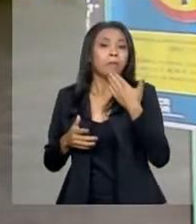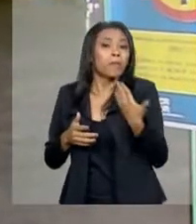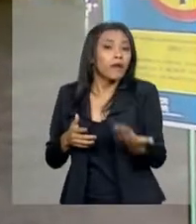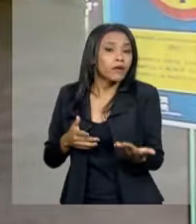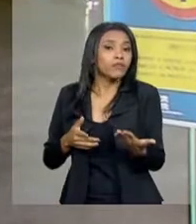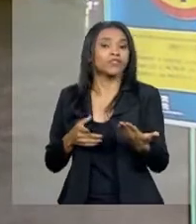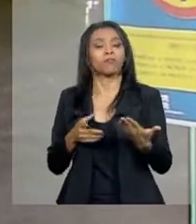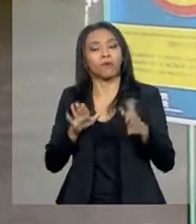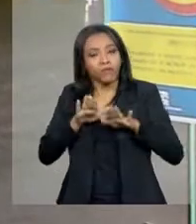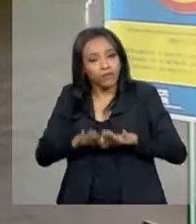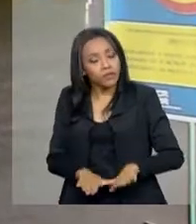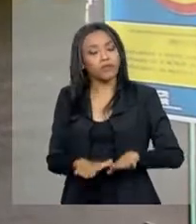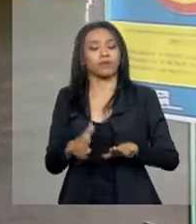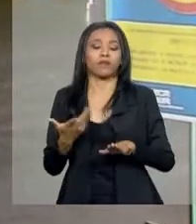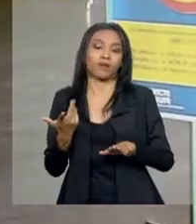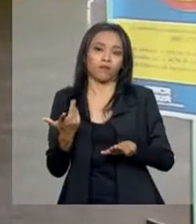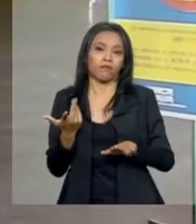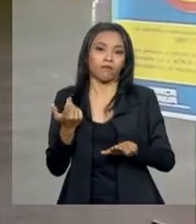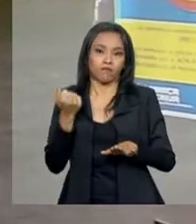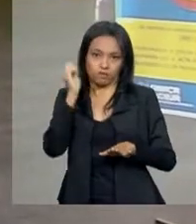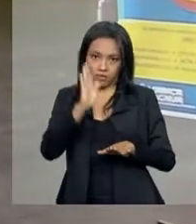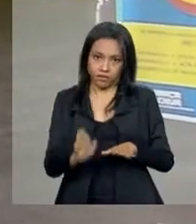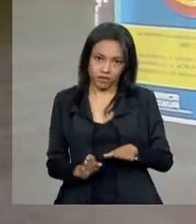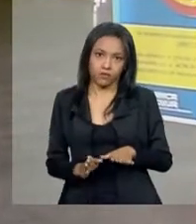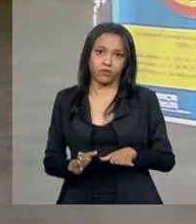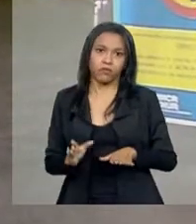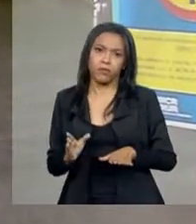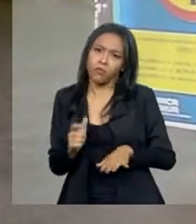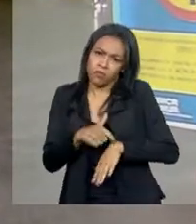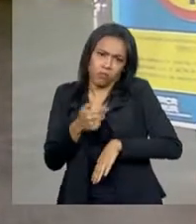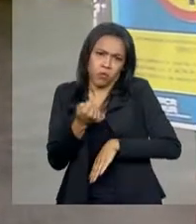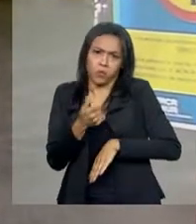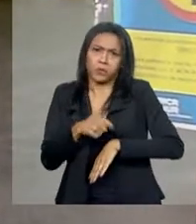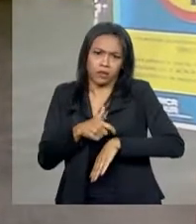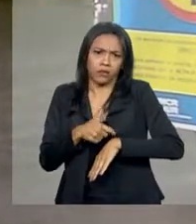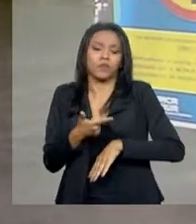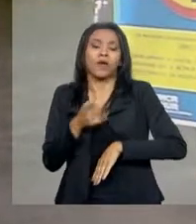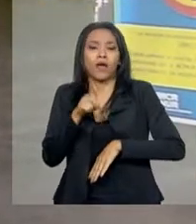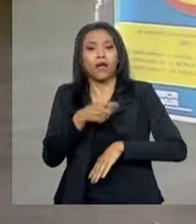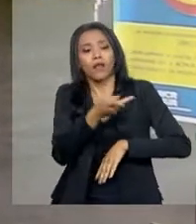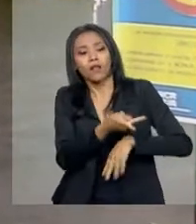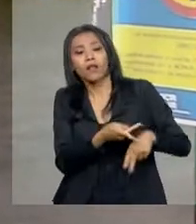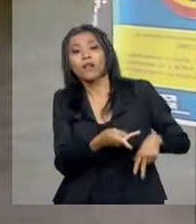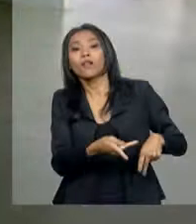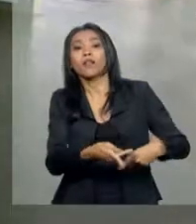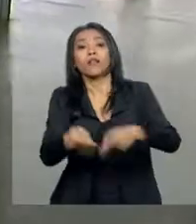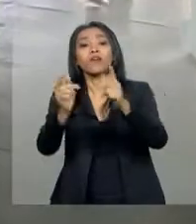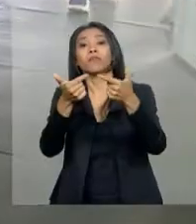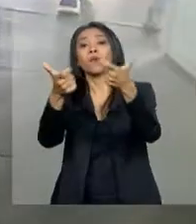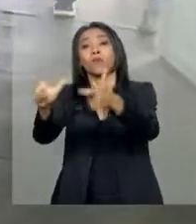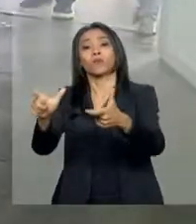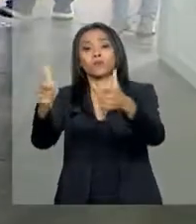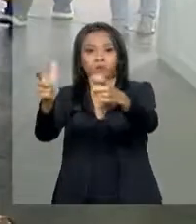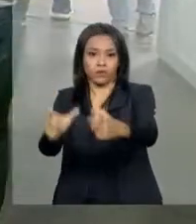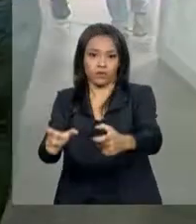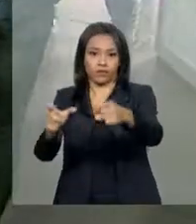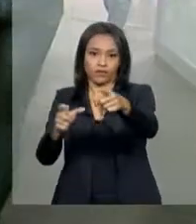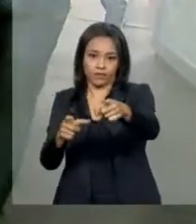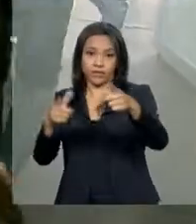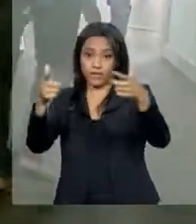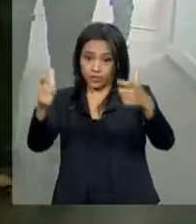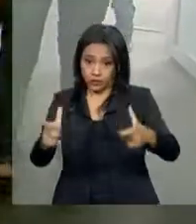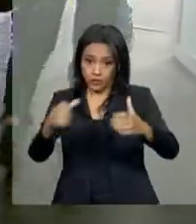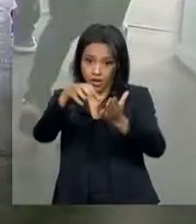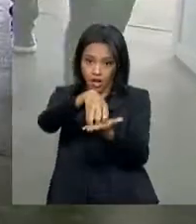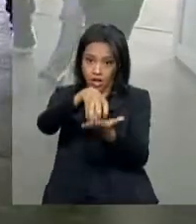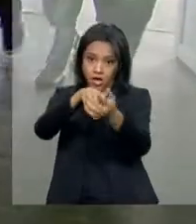ou residência temporária ou permanente, eles são conduzidos ao posto de triagem. Na triagem, os imigrantes passam